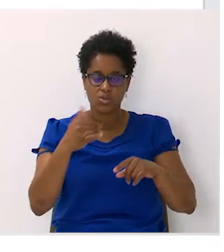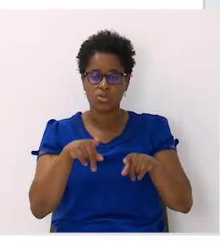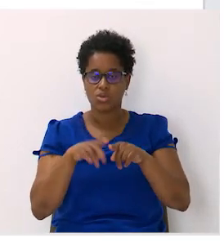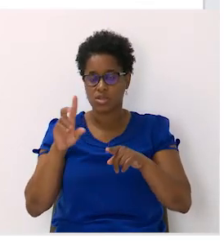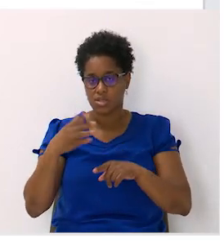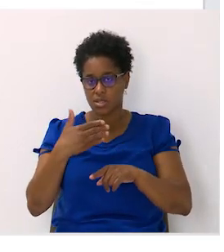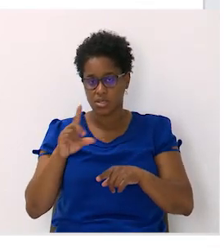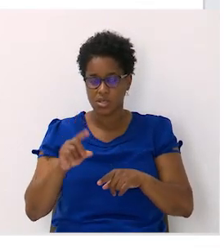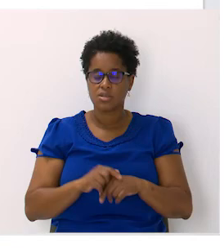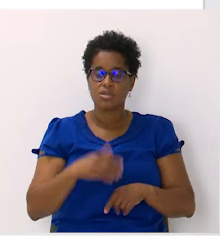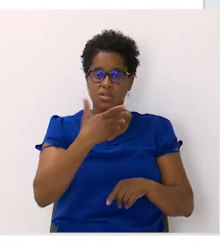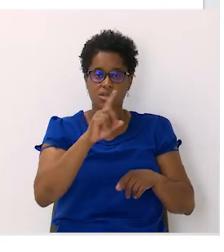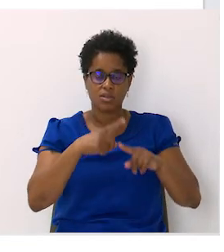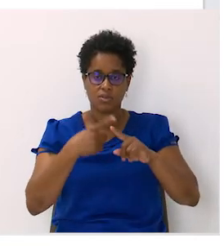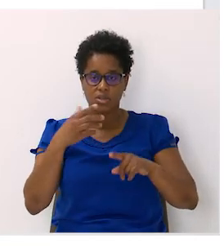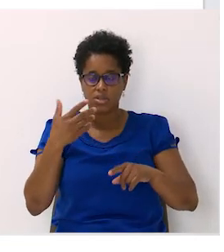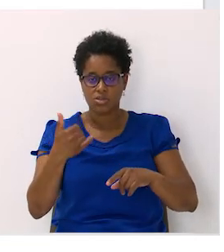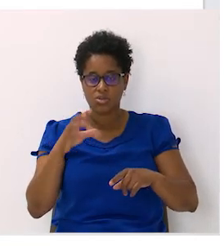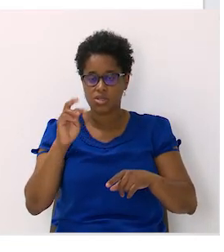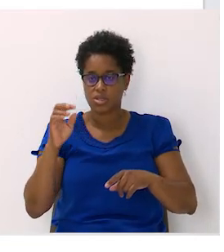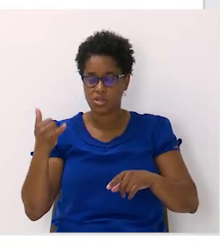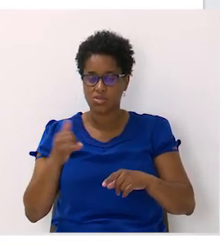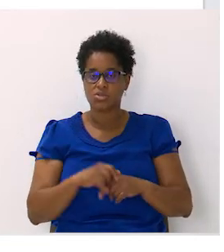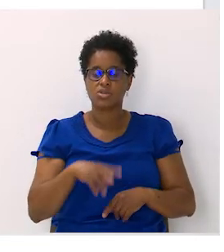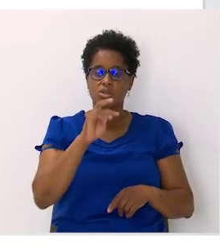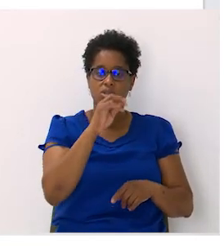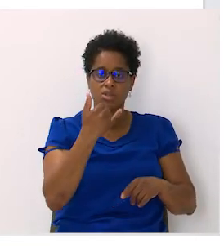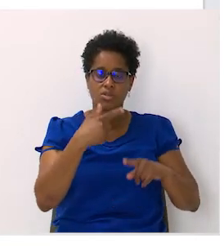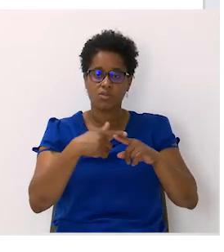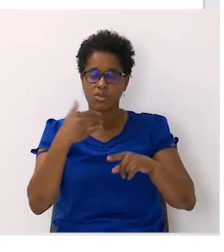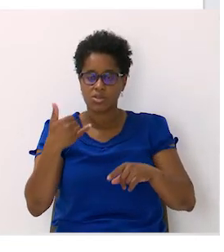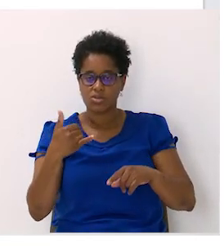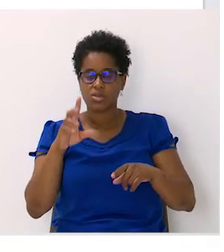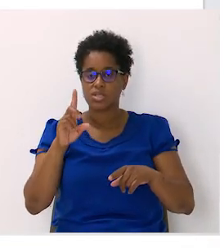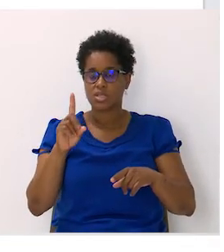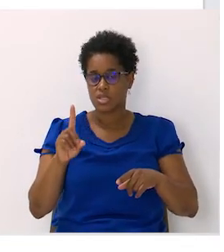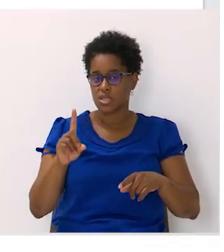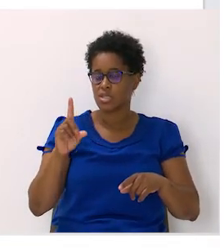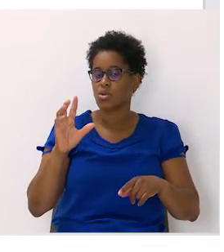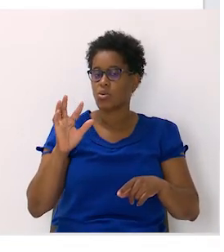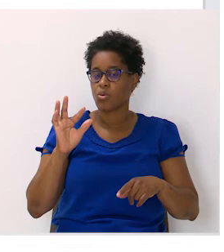2, 16. 16 vezes 2, 32. 32 vezes 2, dá